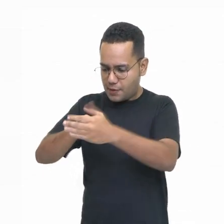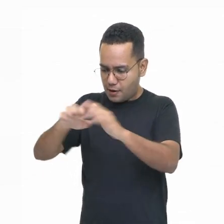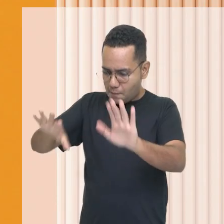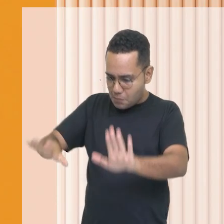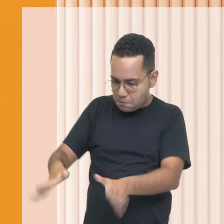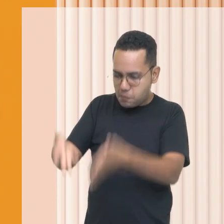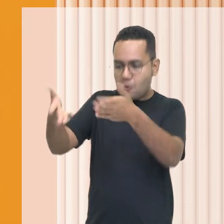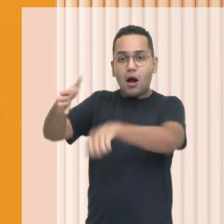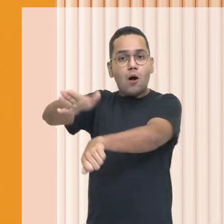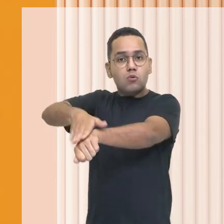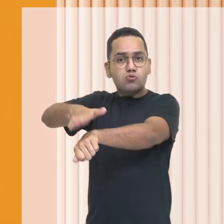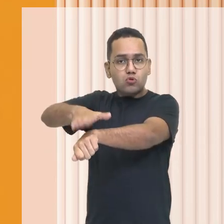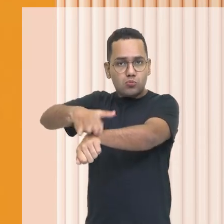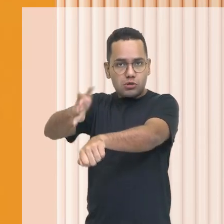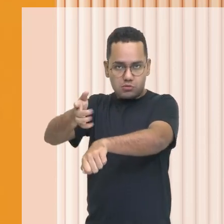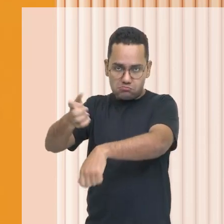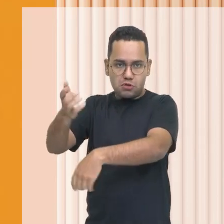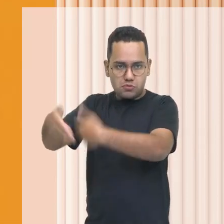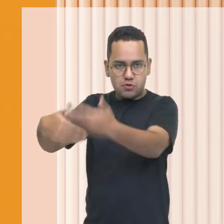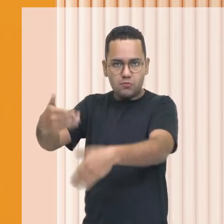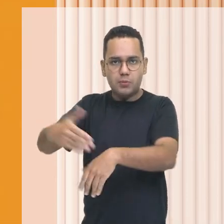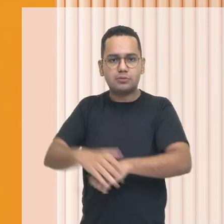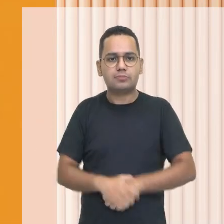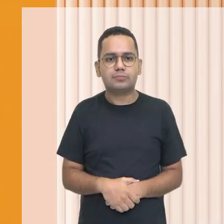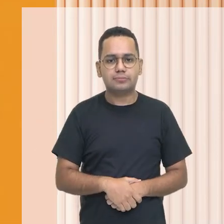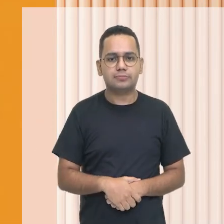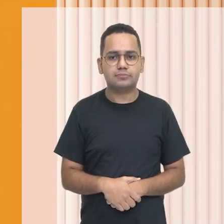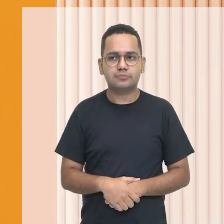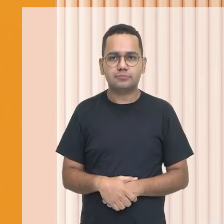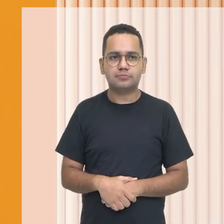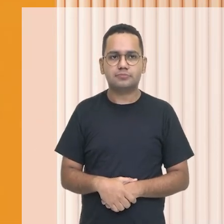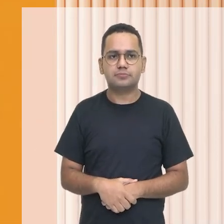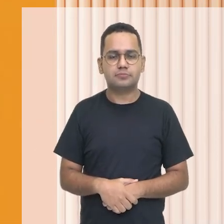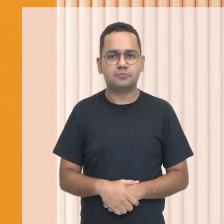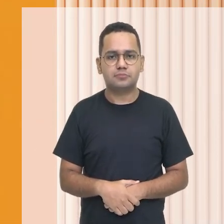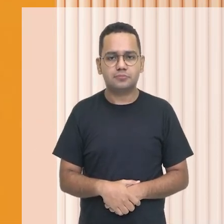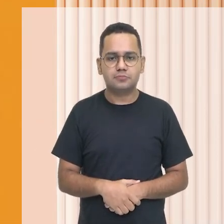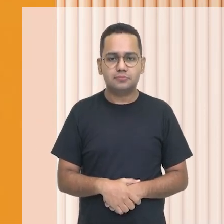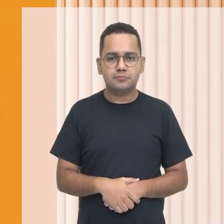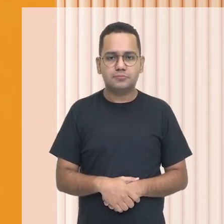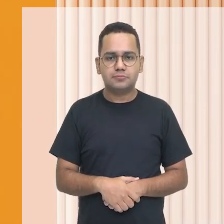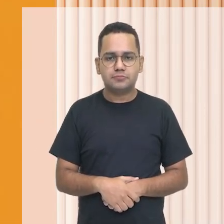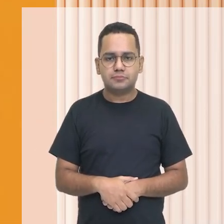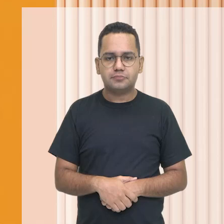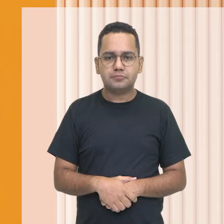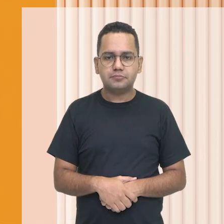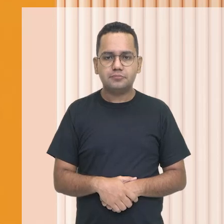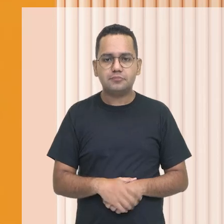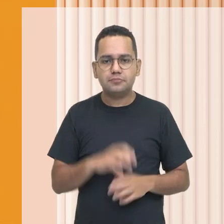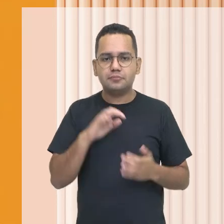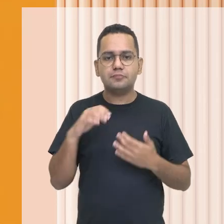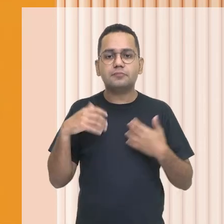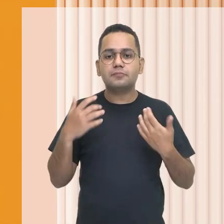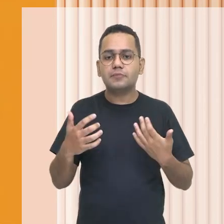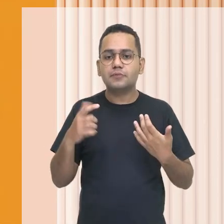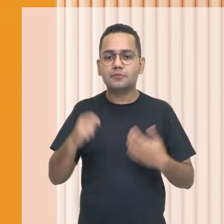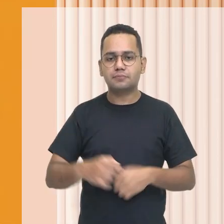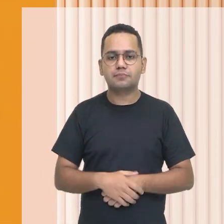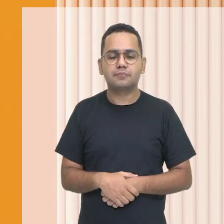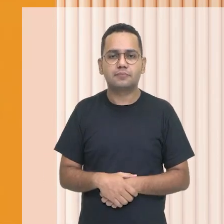Então, né, essa é uma temática que nos traz, né, a muito